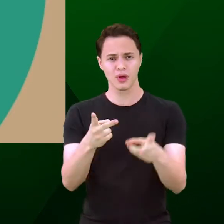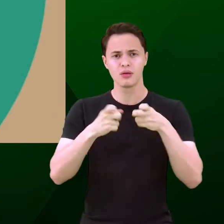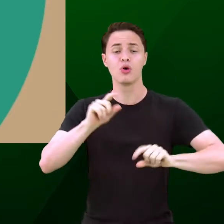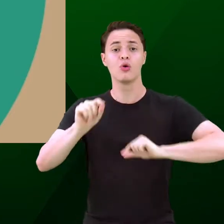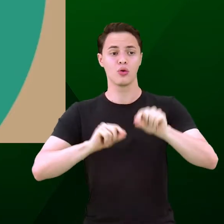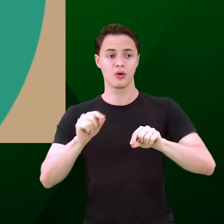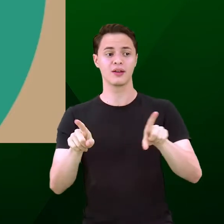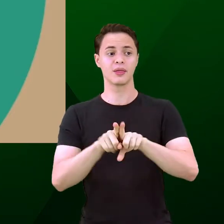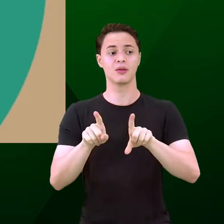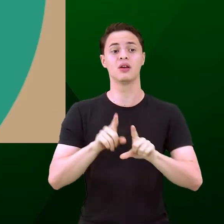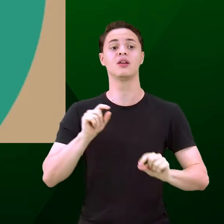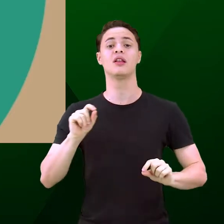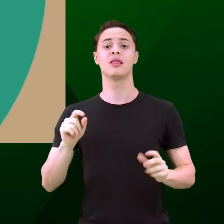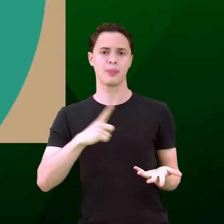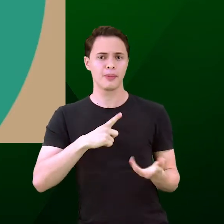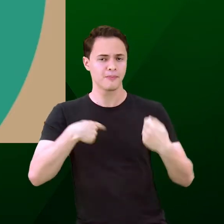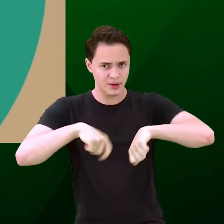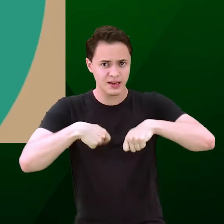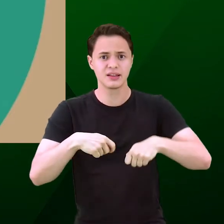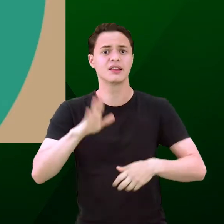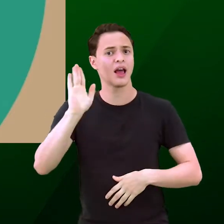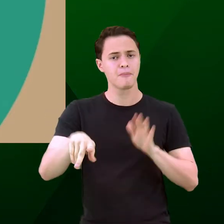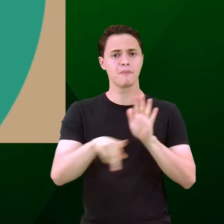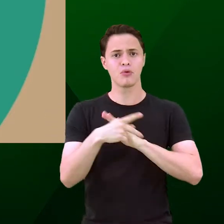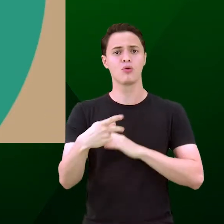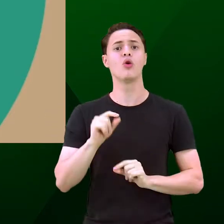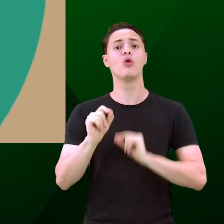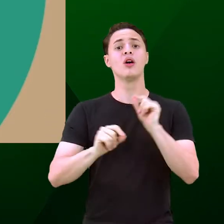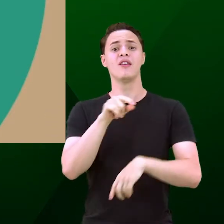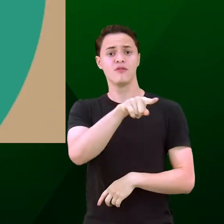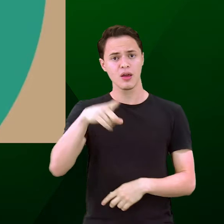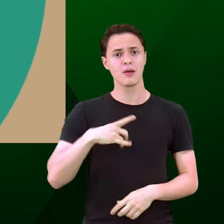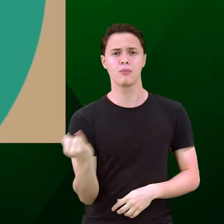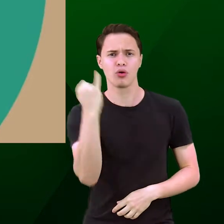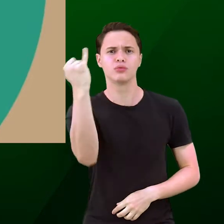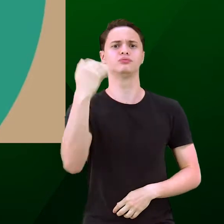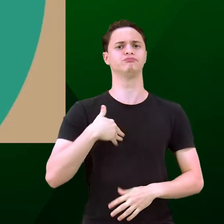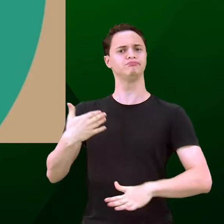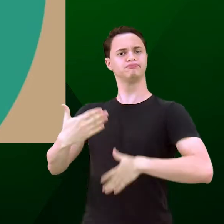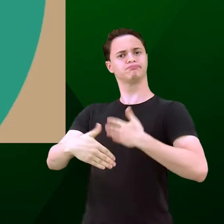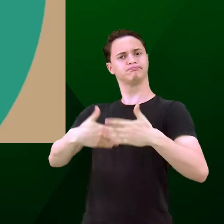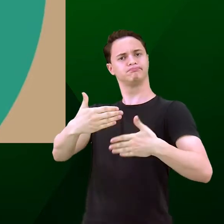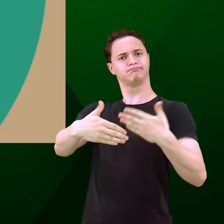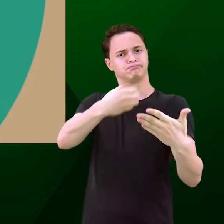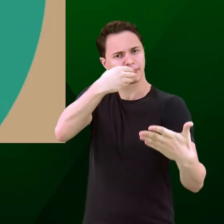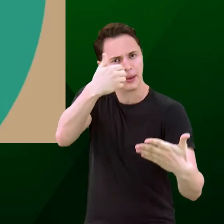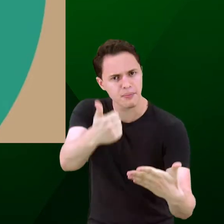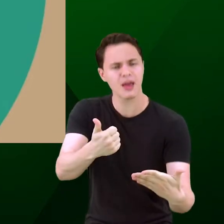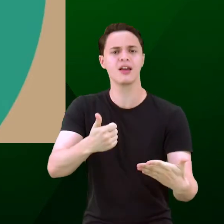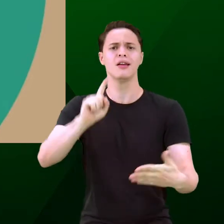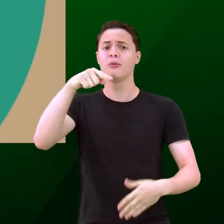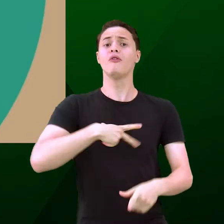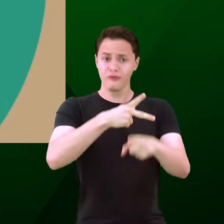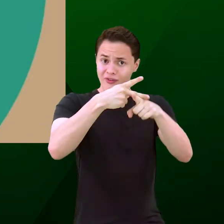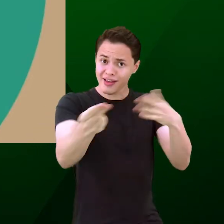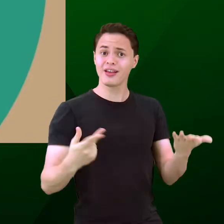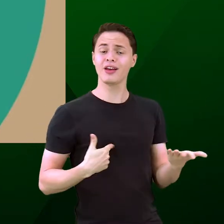Embora atualmente eu não trabalhe no âmbito da corrida, né? A minha trajetória, como o